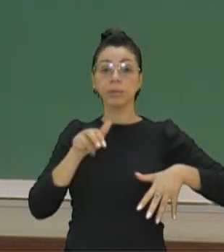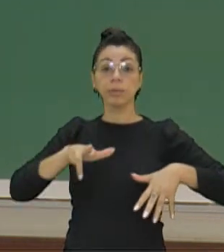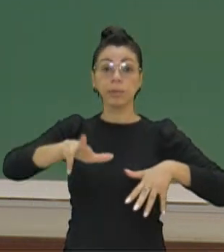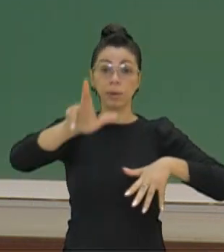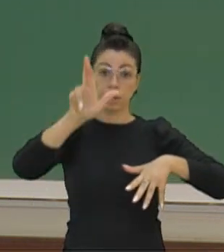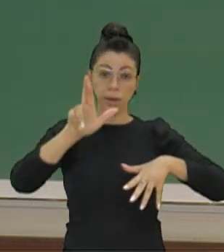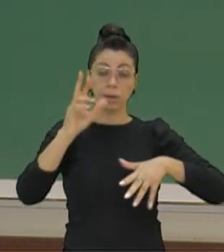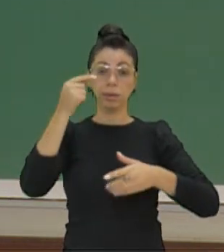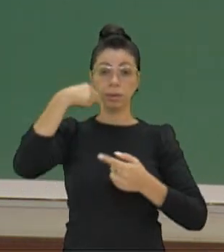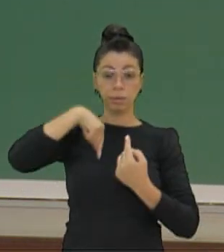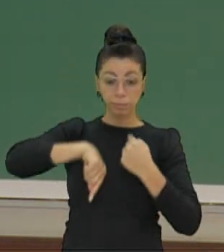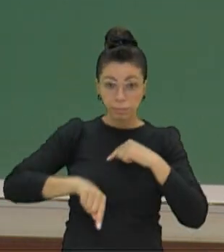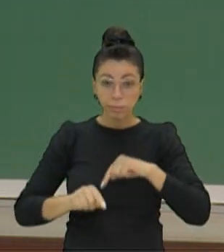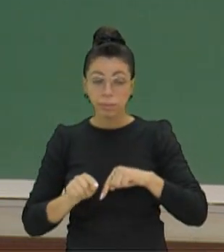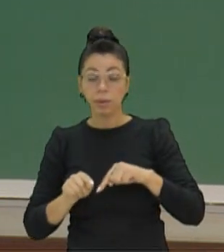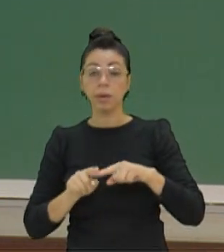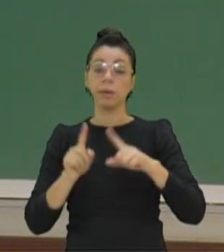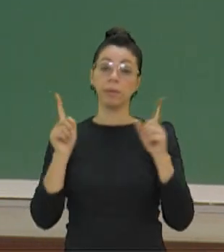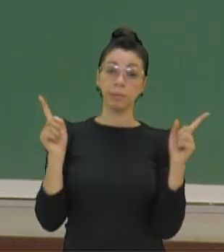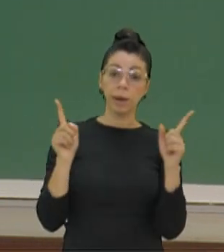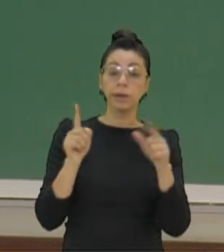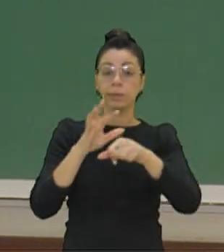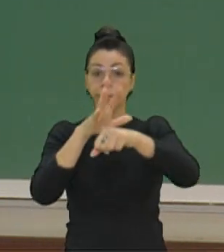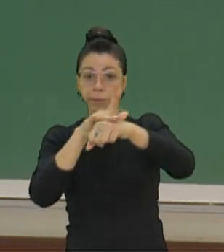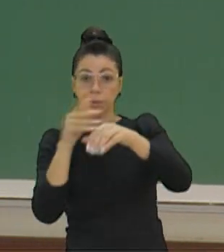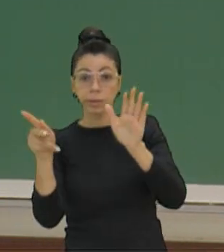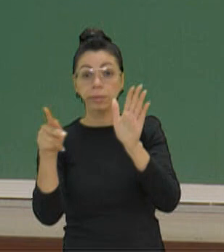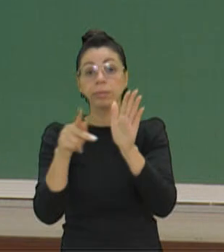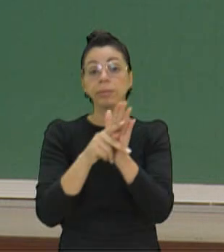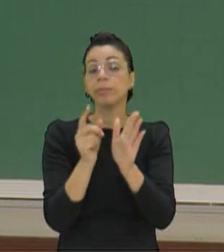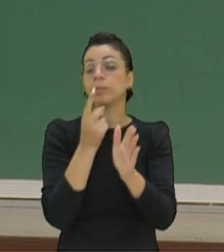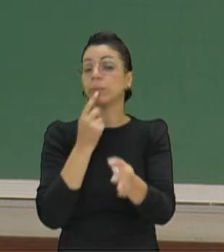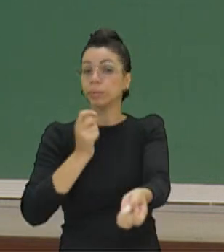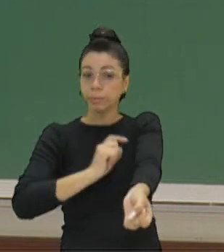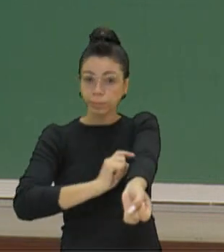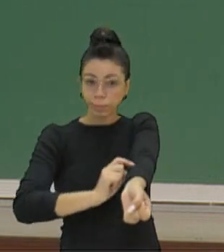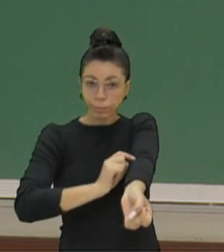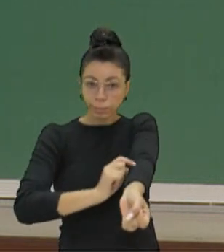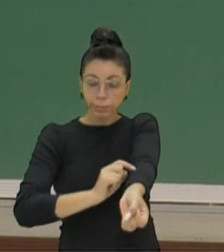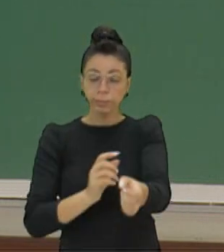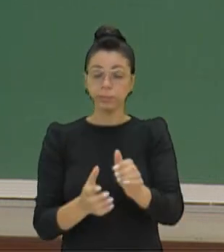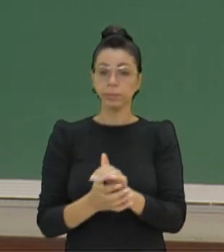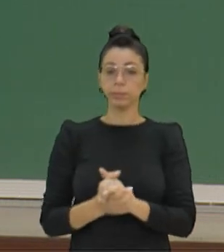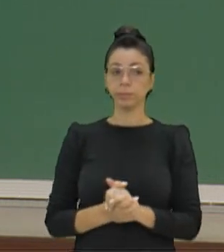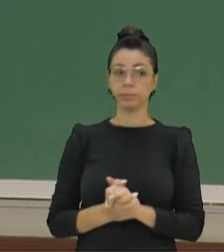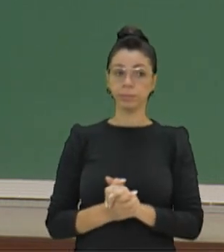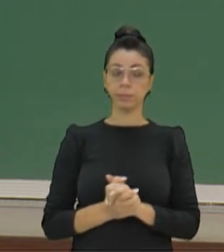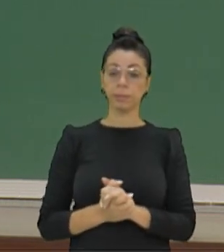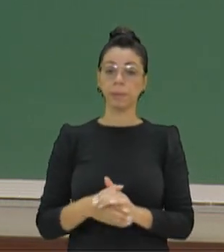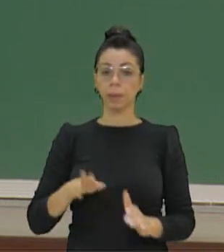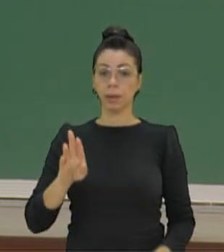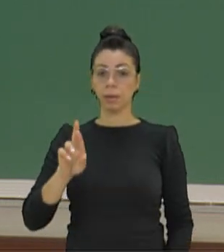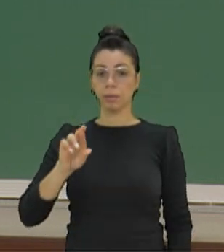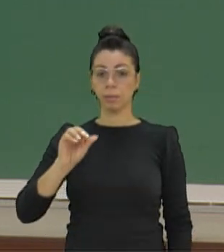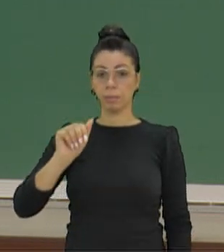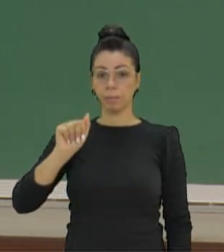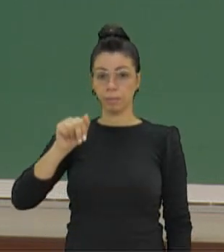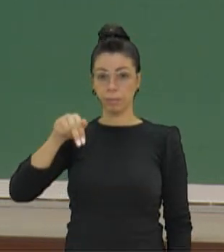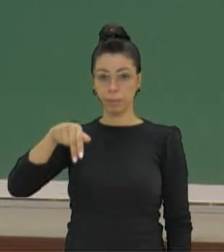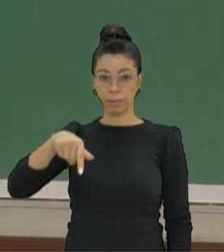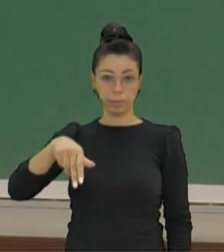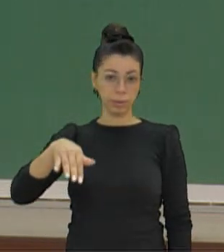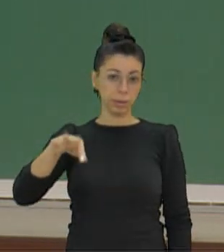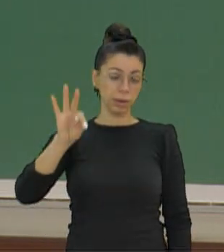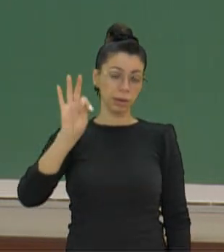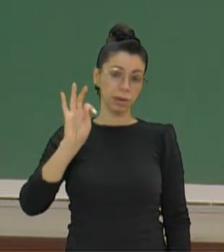né, no nosso corpo, tá? Mas ela é uma doença do sangue e não respiratória. E a bronquite é também uma doença